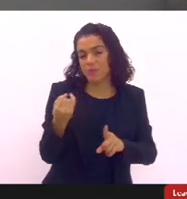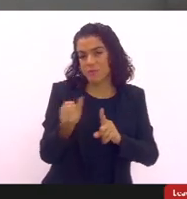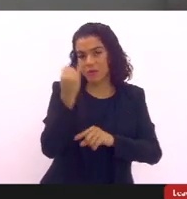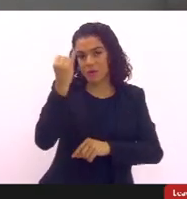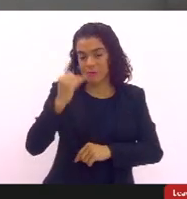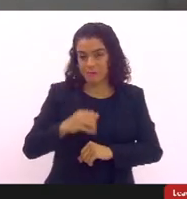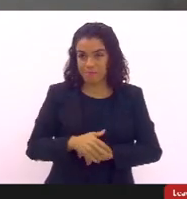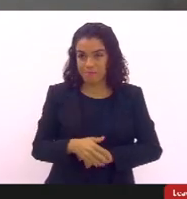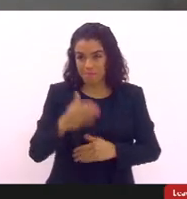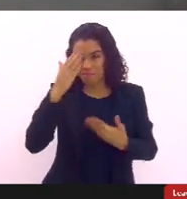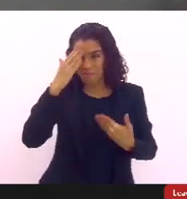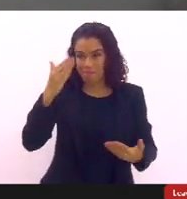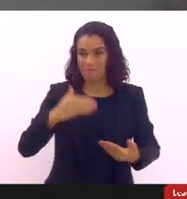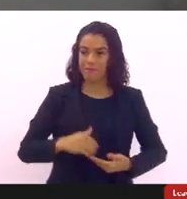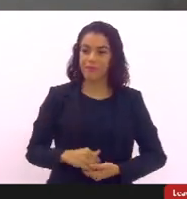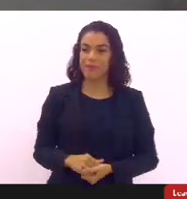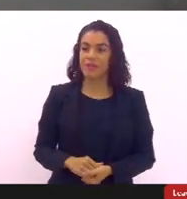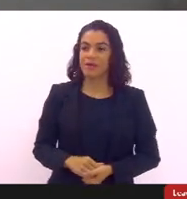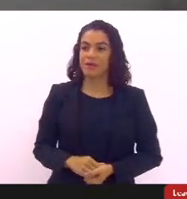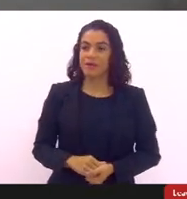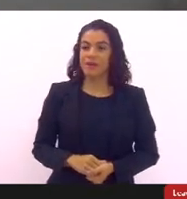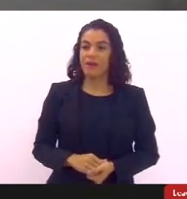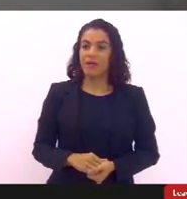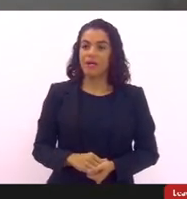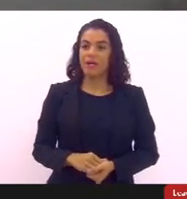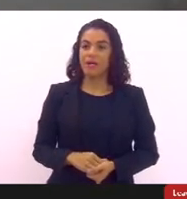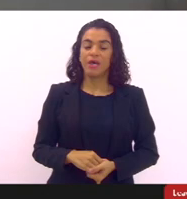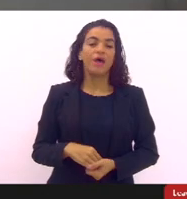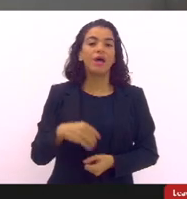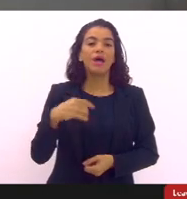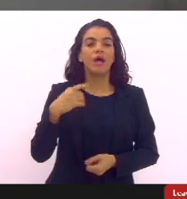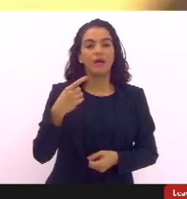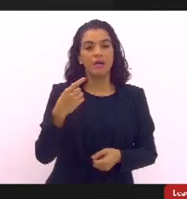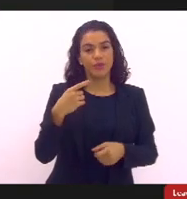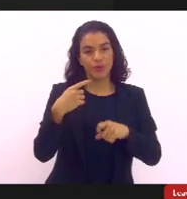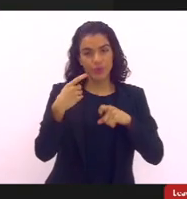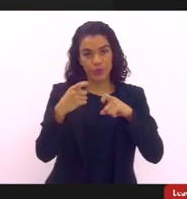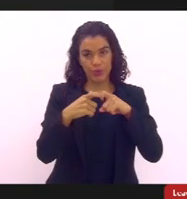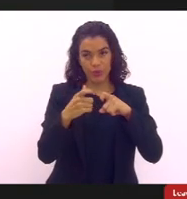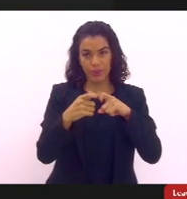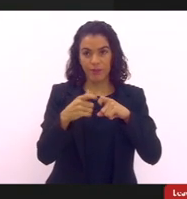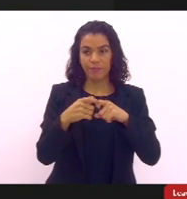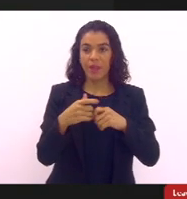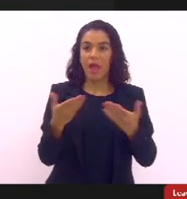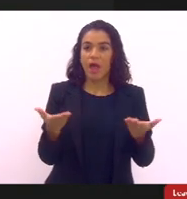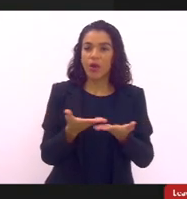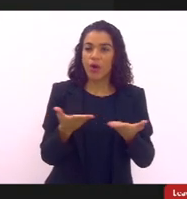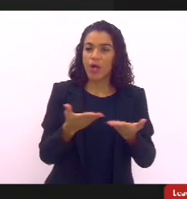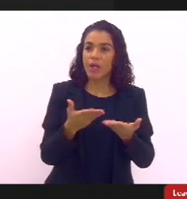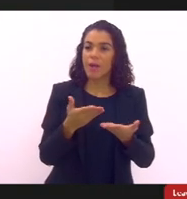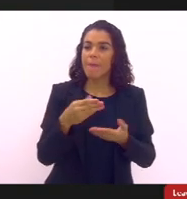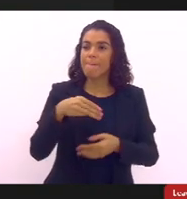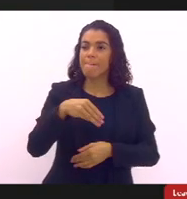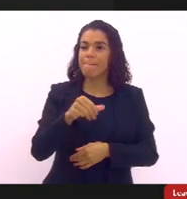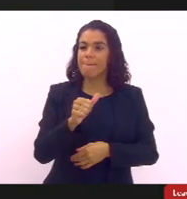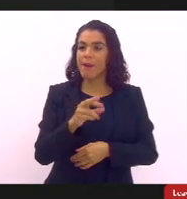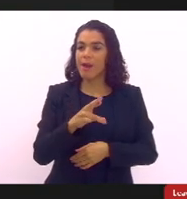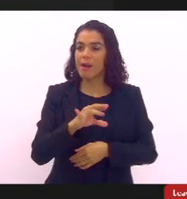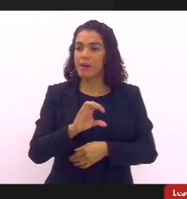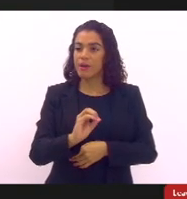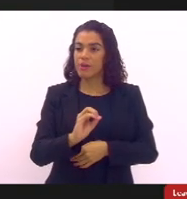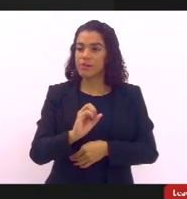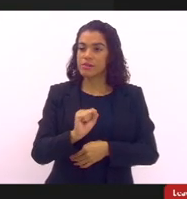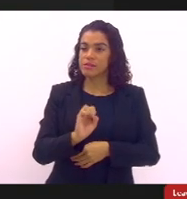Obrigada, agradeço aí por terem me ouvido. Doutora Alexandra, obrigada. Eu quero ver com o doutor Mário Sérgio se ele prefere,